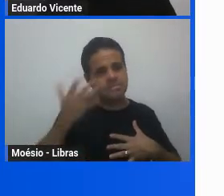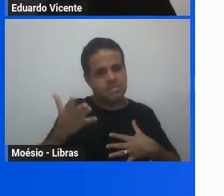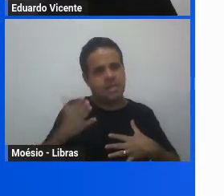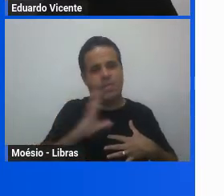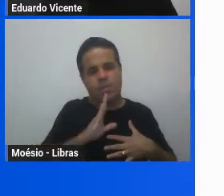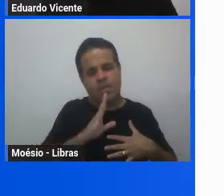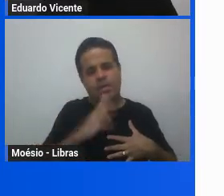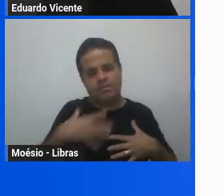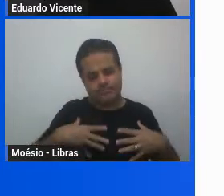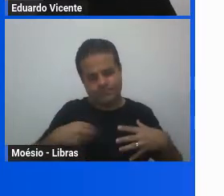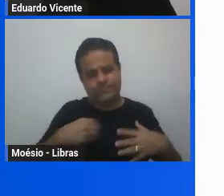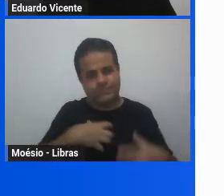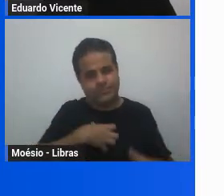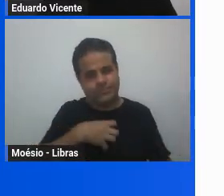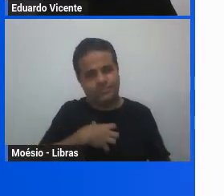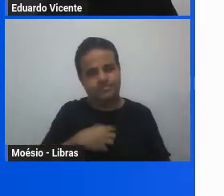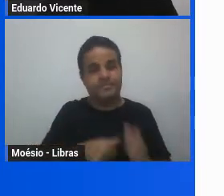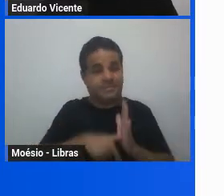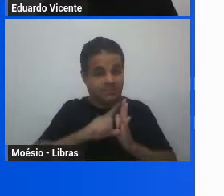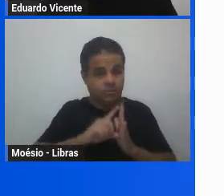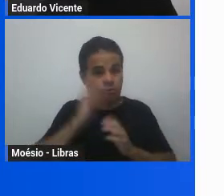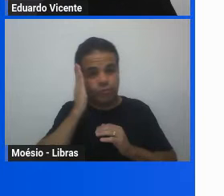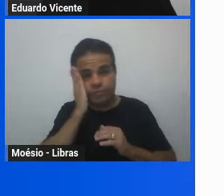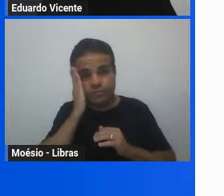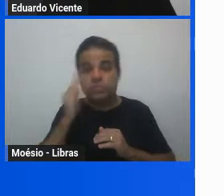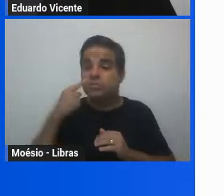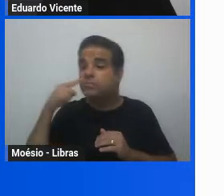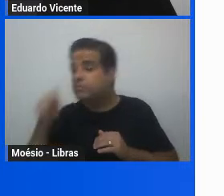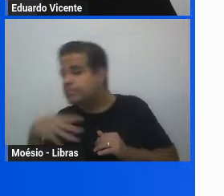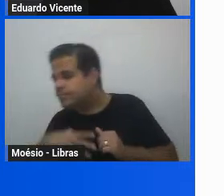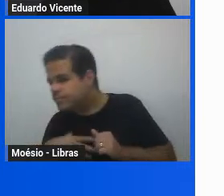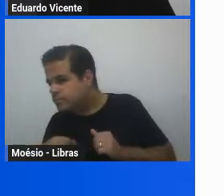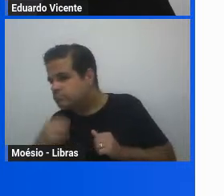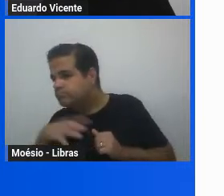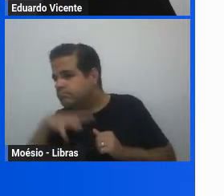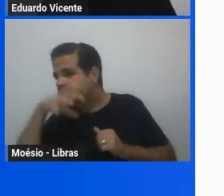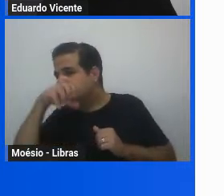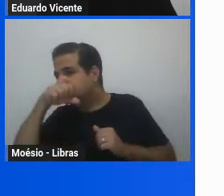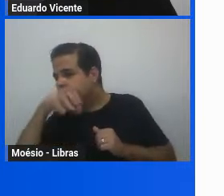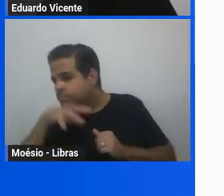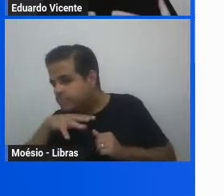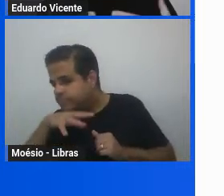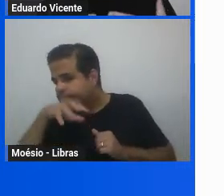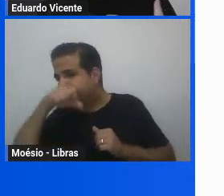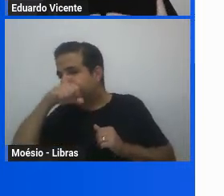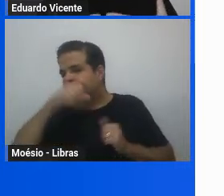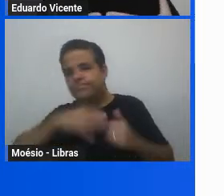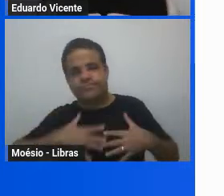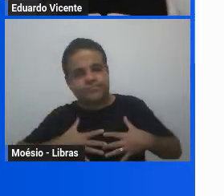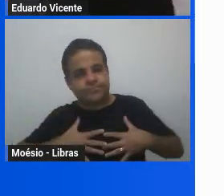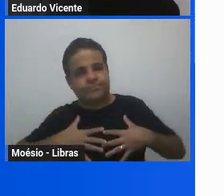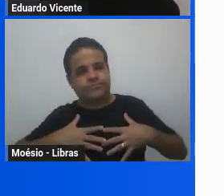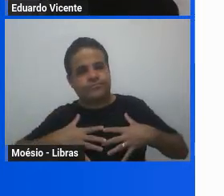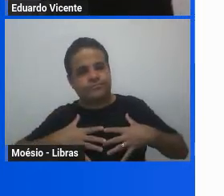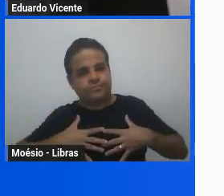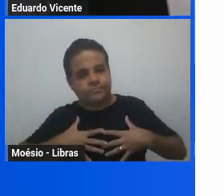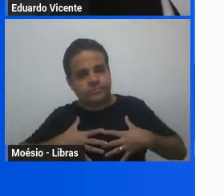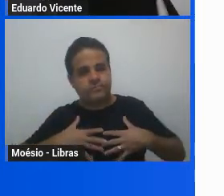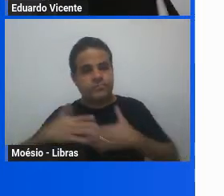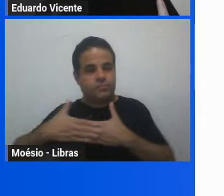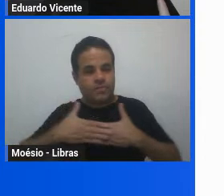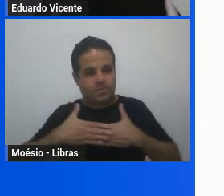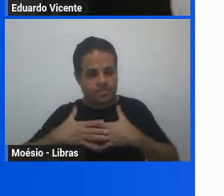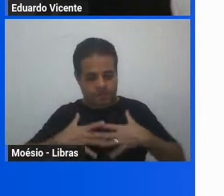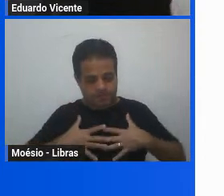né? A gente costuma antes de dormir e olhar os filhos e a gente fica observando o quê? Se o peitinho do bebê sobe e